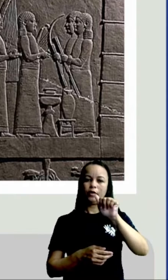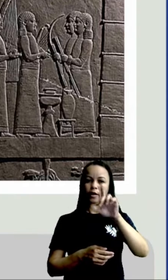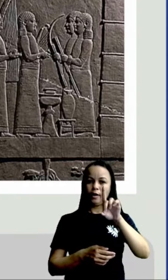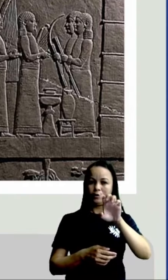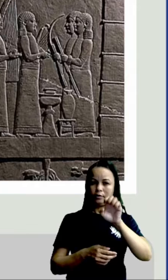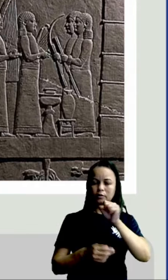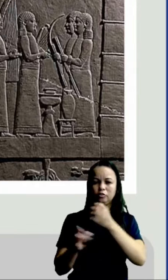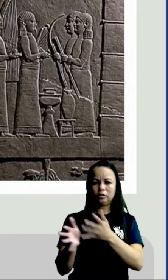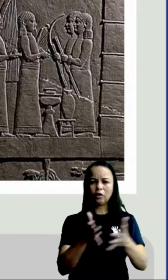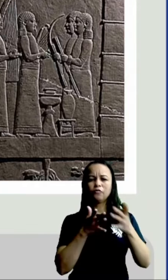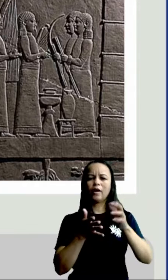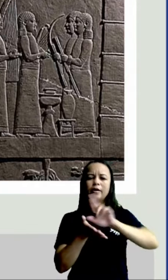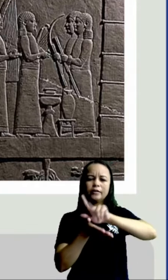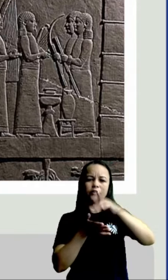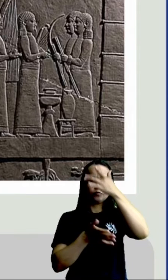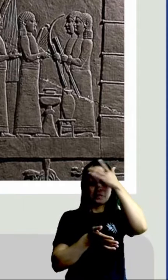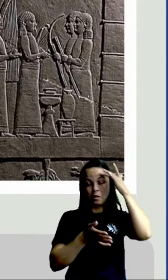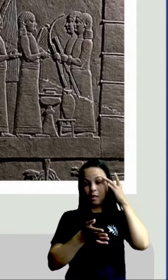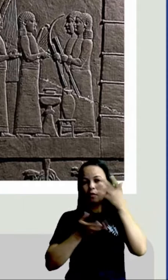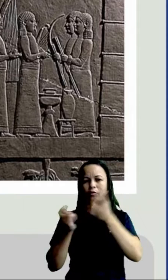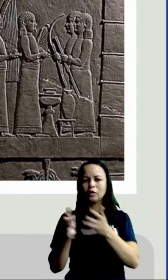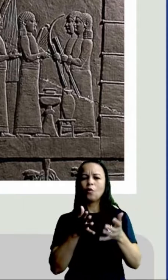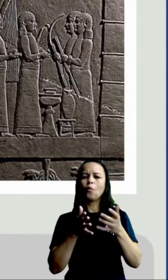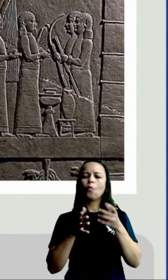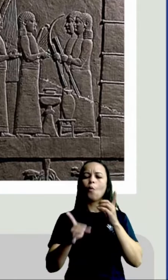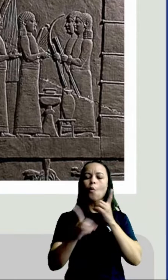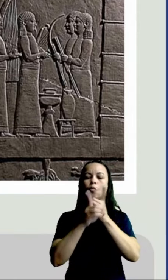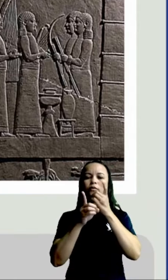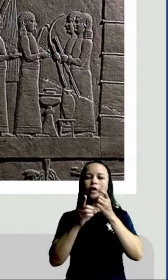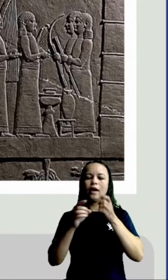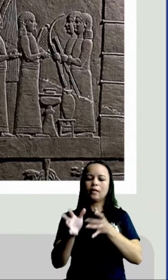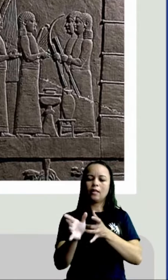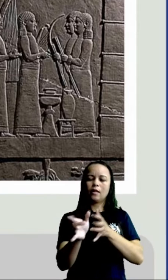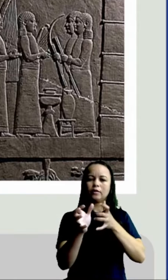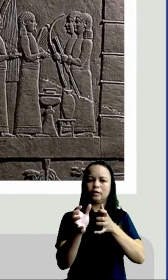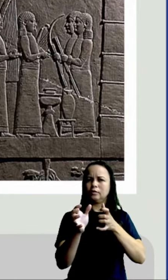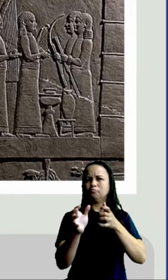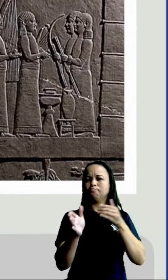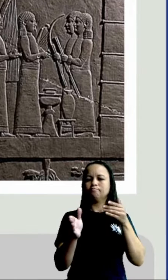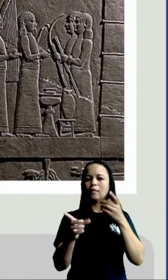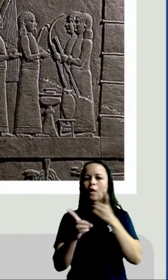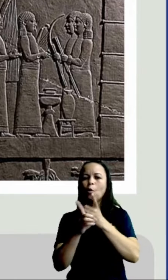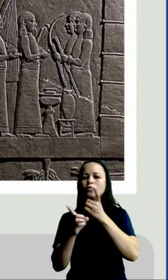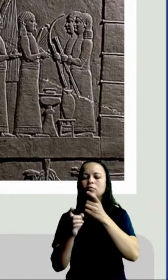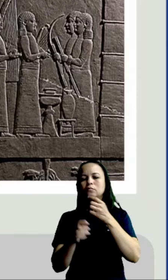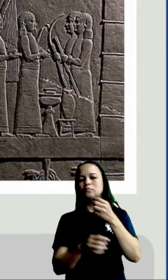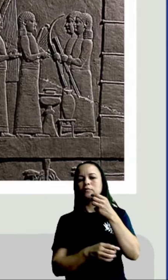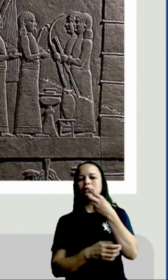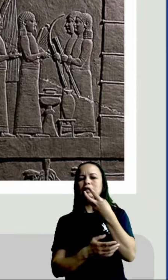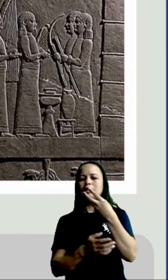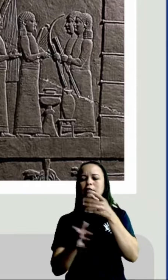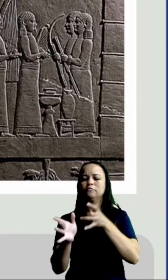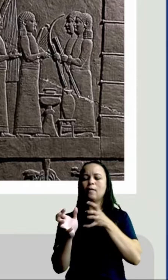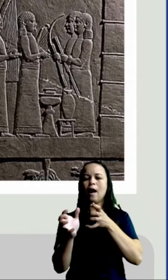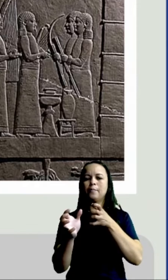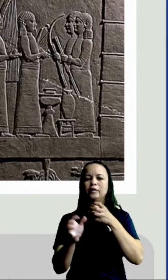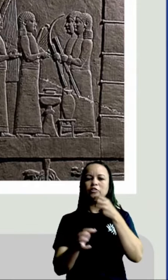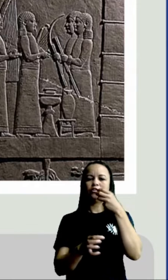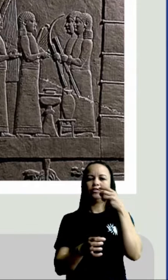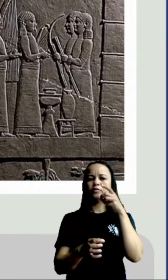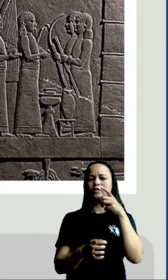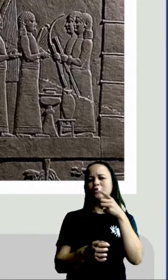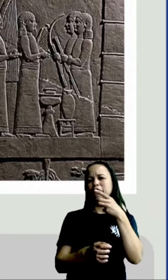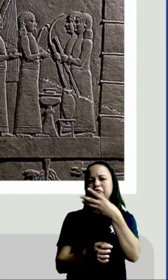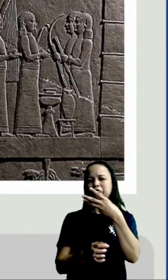e babilônios foram encontrados harpas de 3 a 20 cordas na região onde os sumérios viviam e